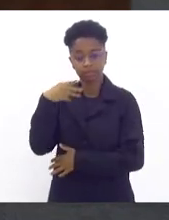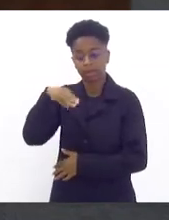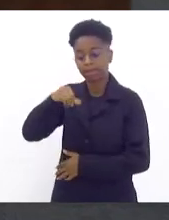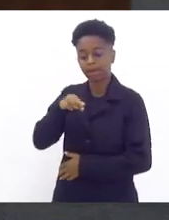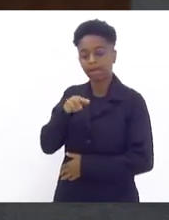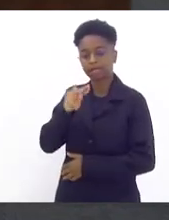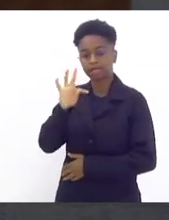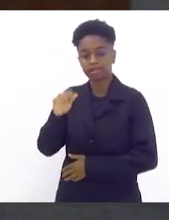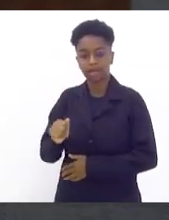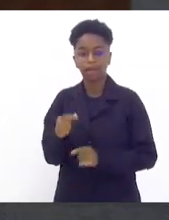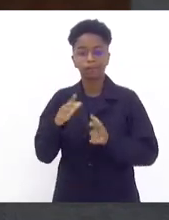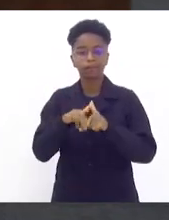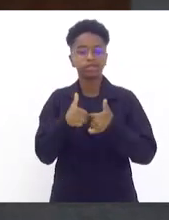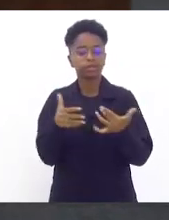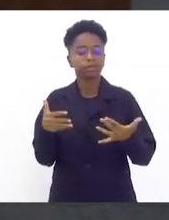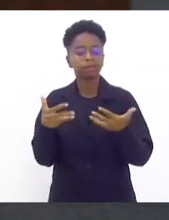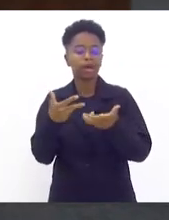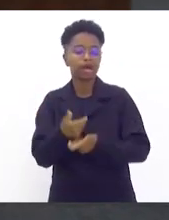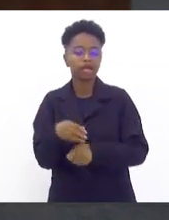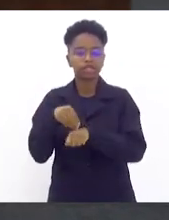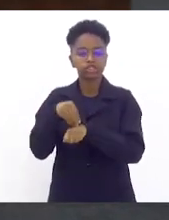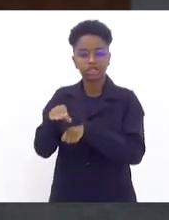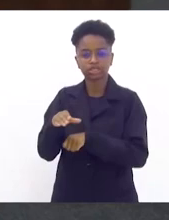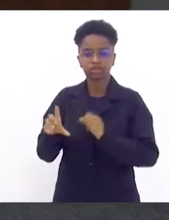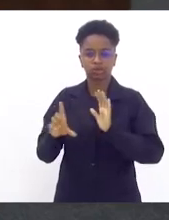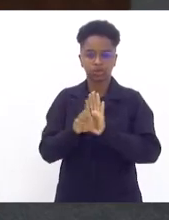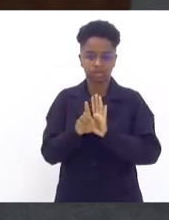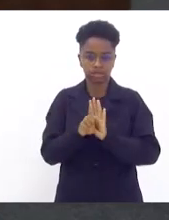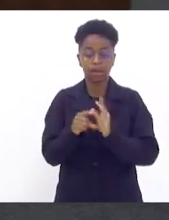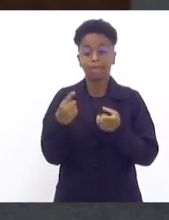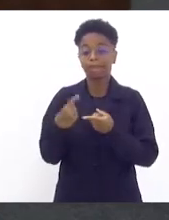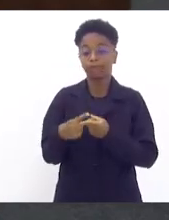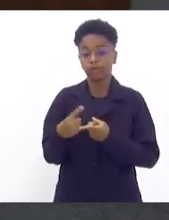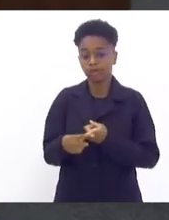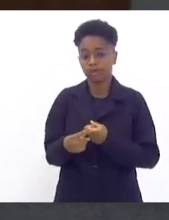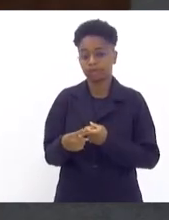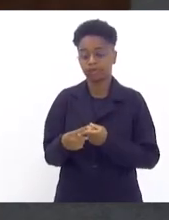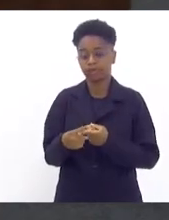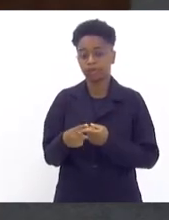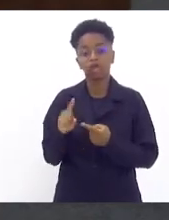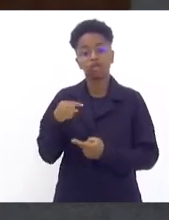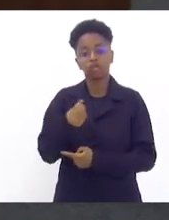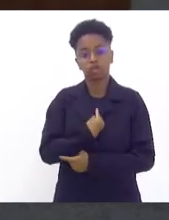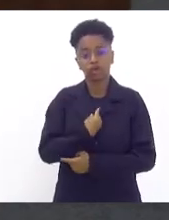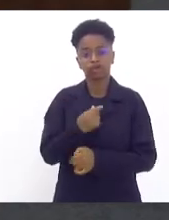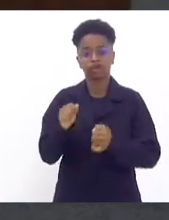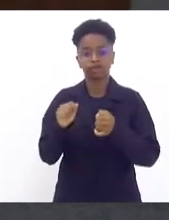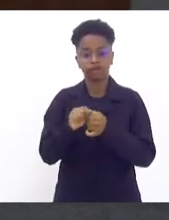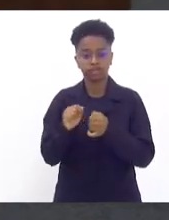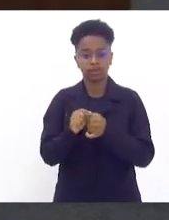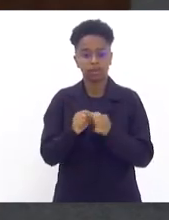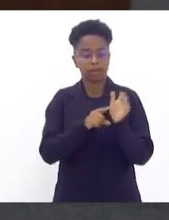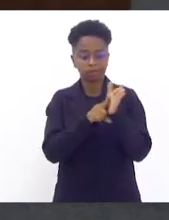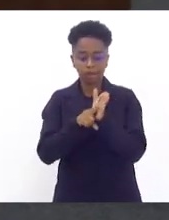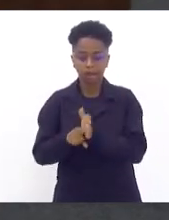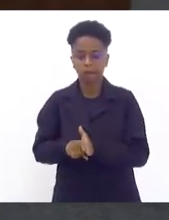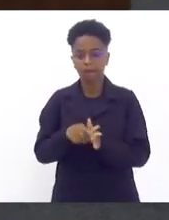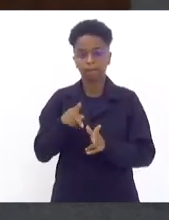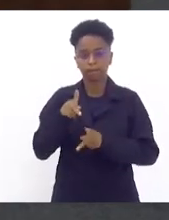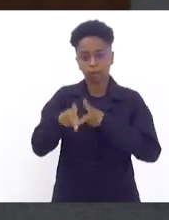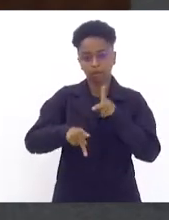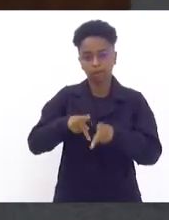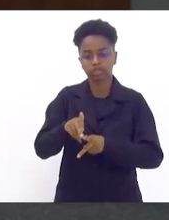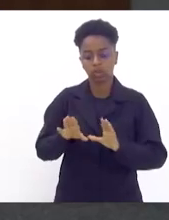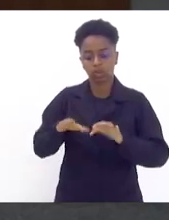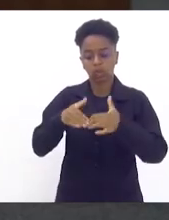excelente, por essa indicação legislativa. Afinal de contas, fizemos aqui uma audiência pública da Comissão da Mulher